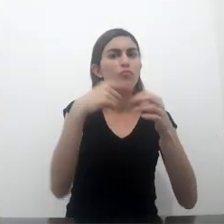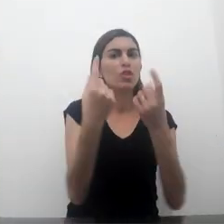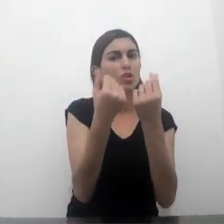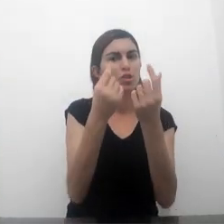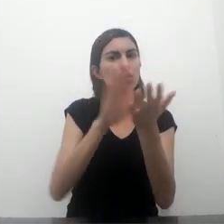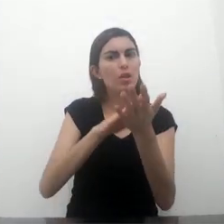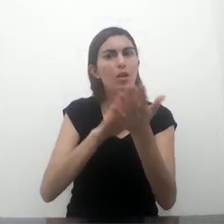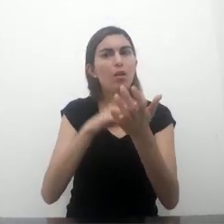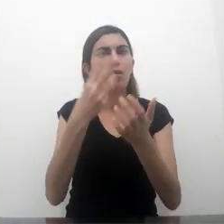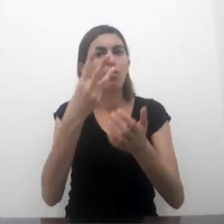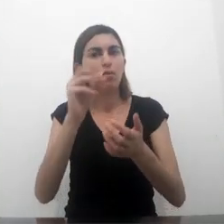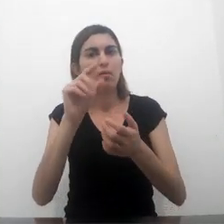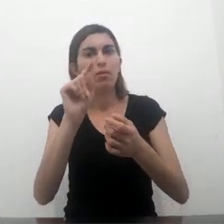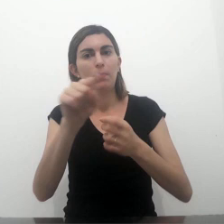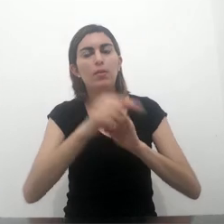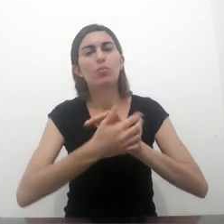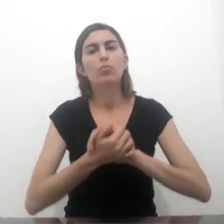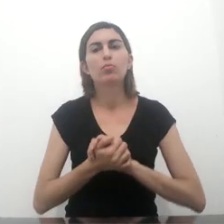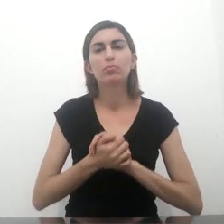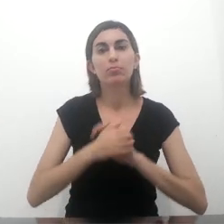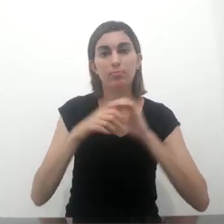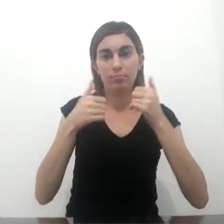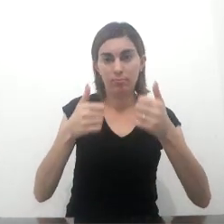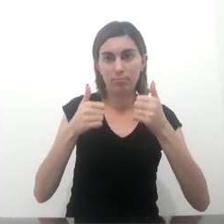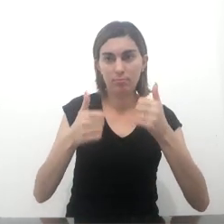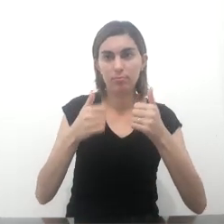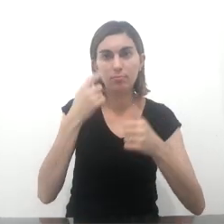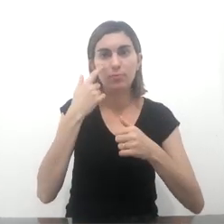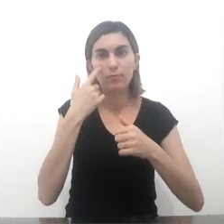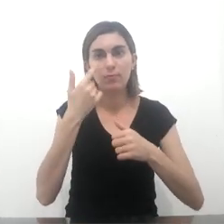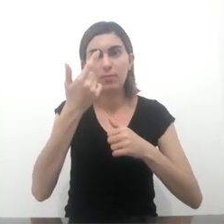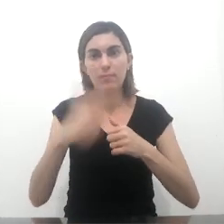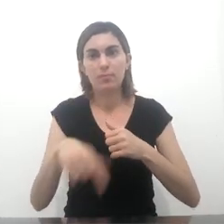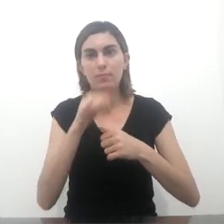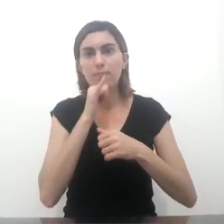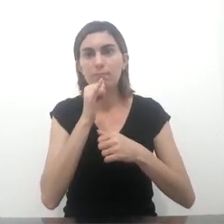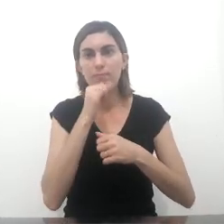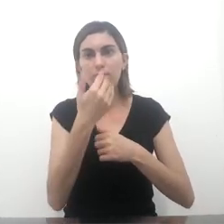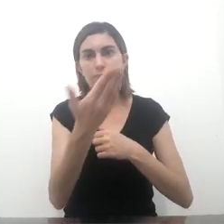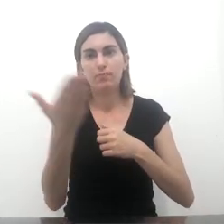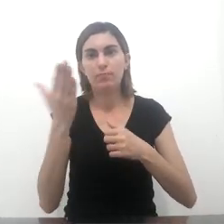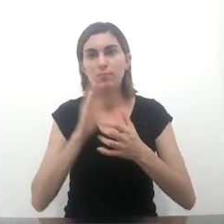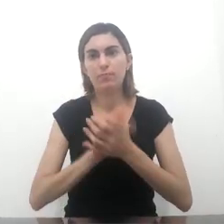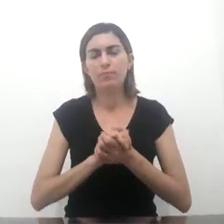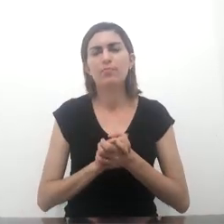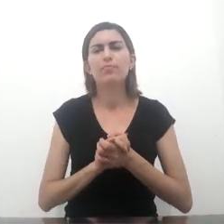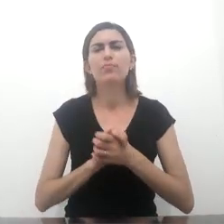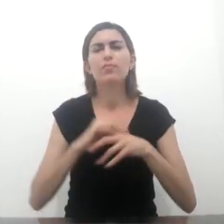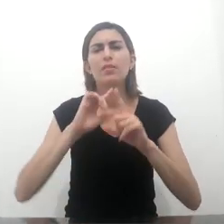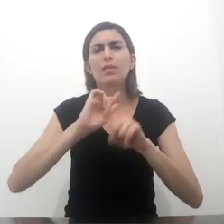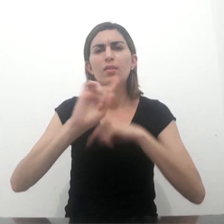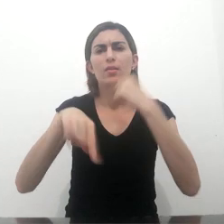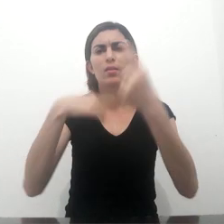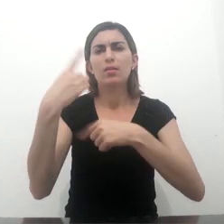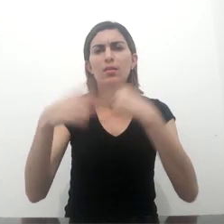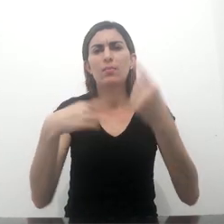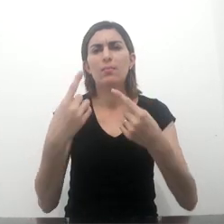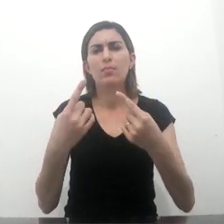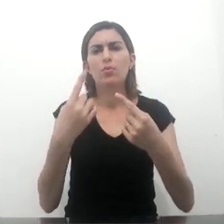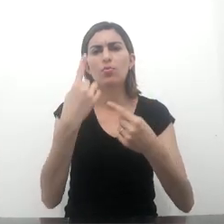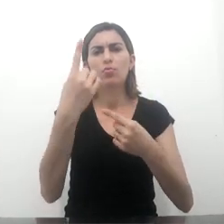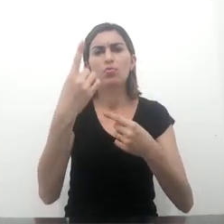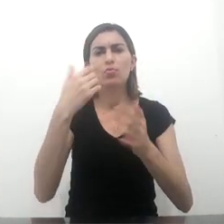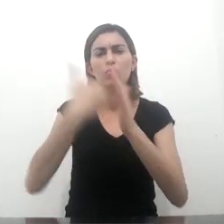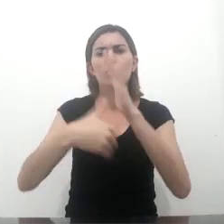um retorno de 30 mil, beleza? Então, ó, vamos ver mais este exemplo, o seguinte, depois de